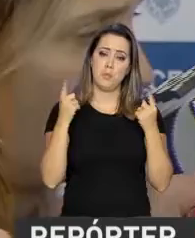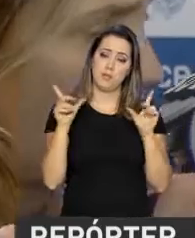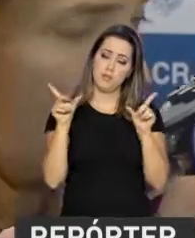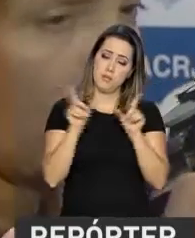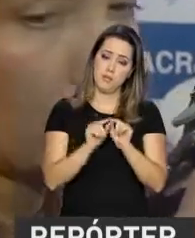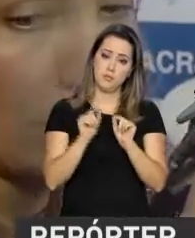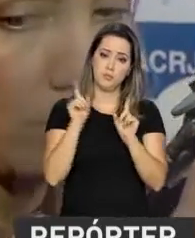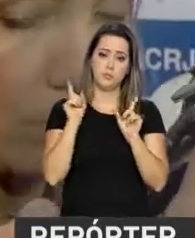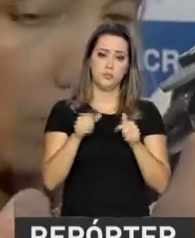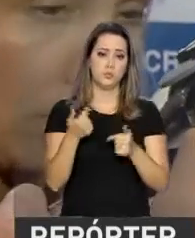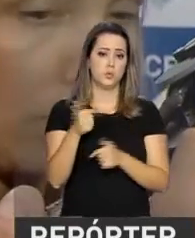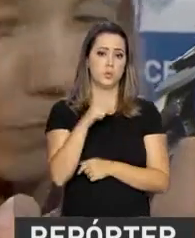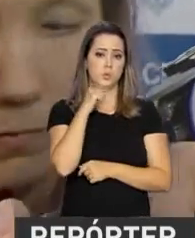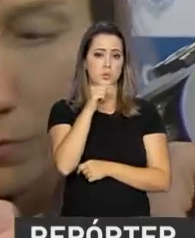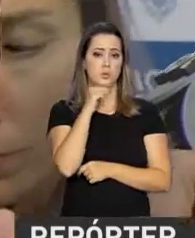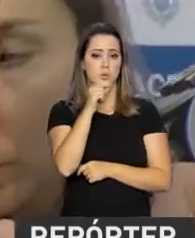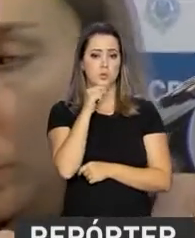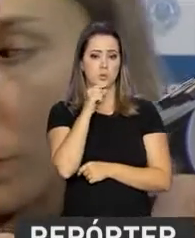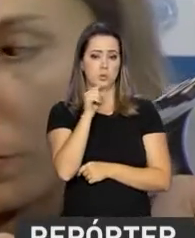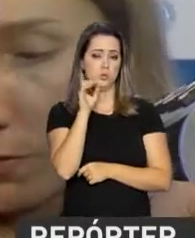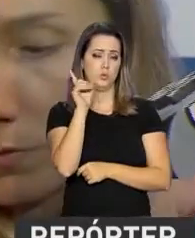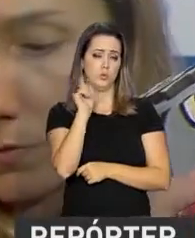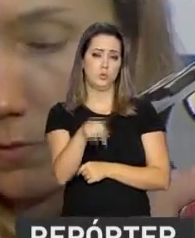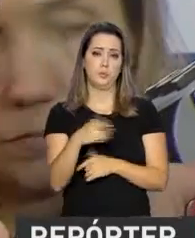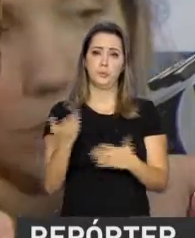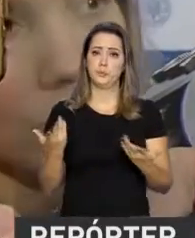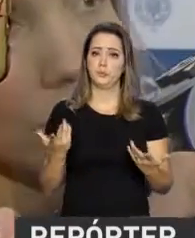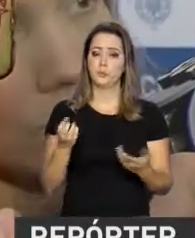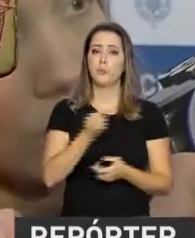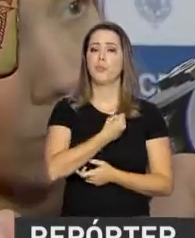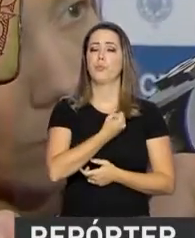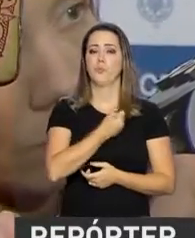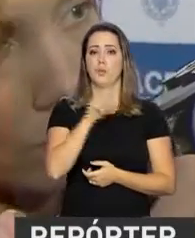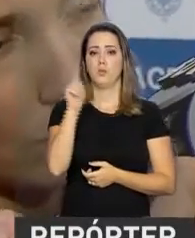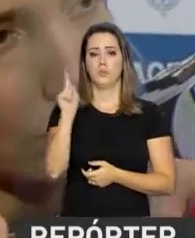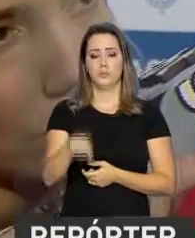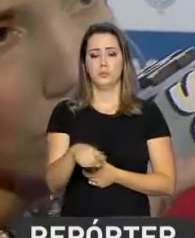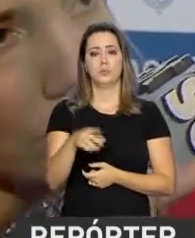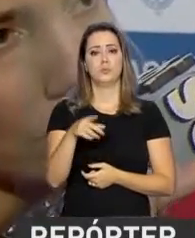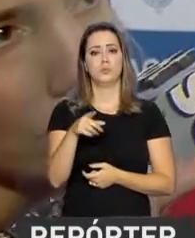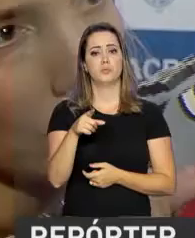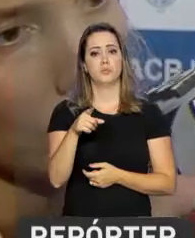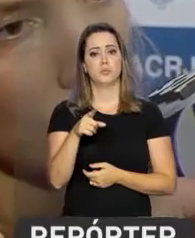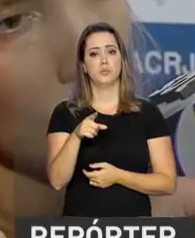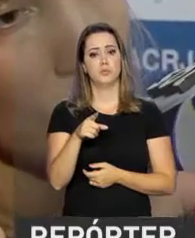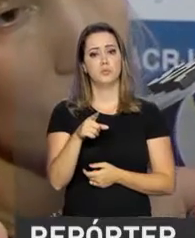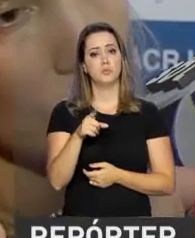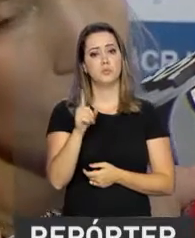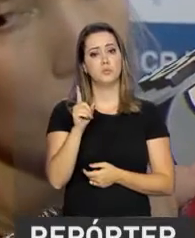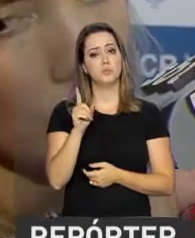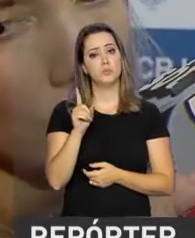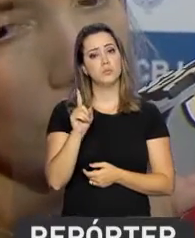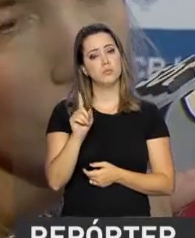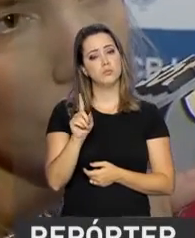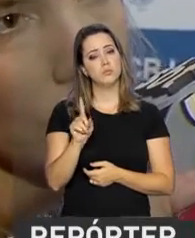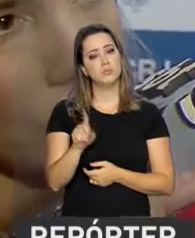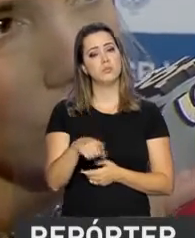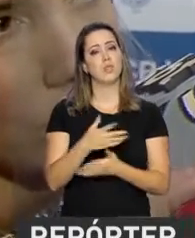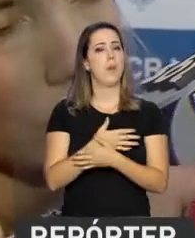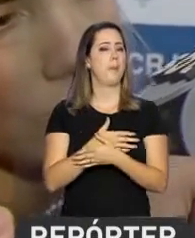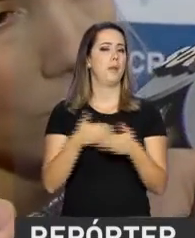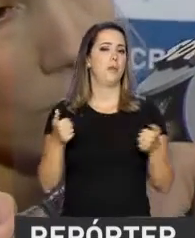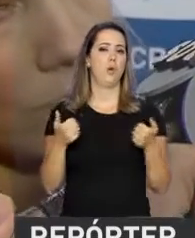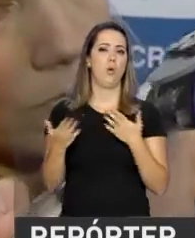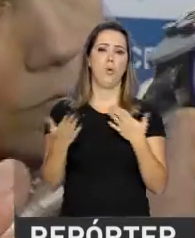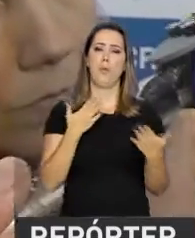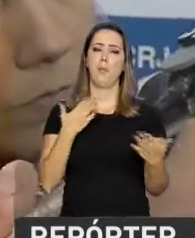resumo, não há dúvida de que os números são bastante melhores do